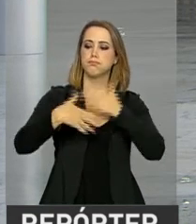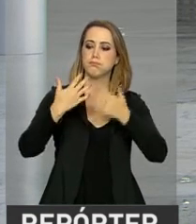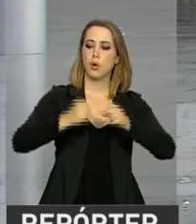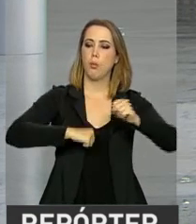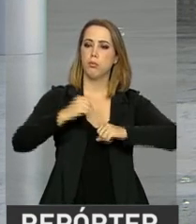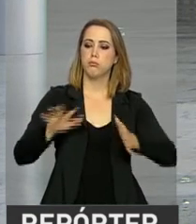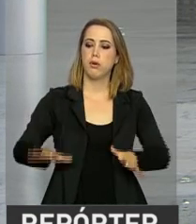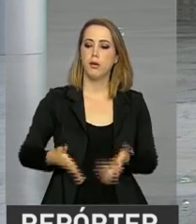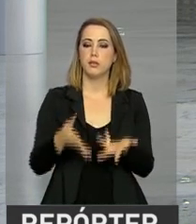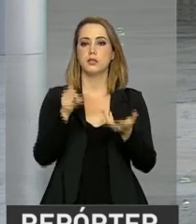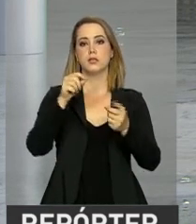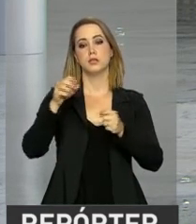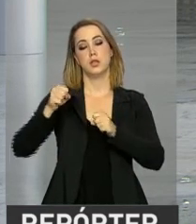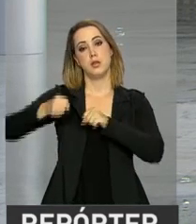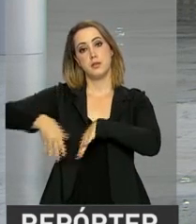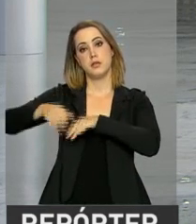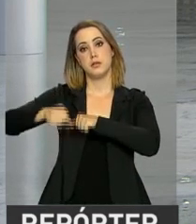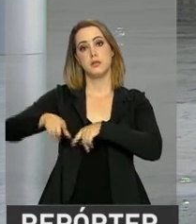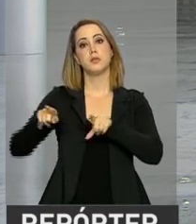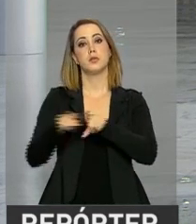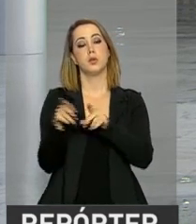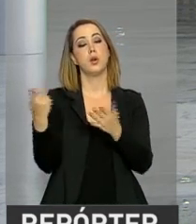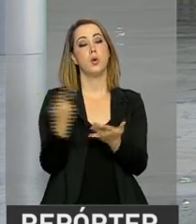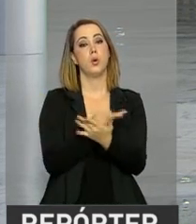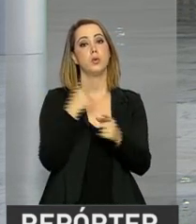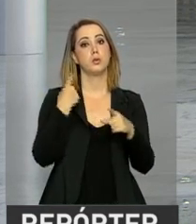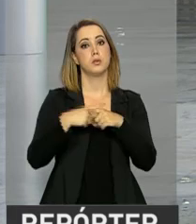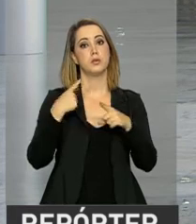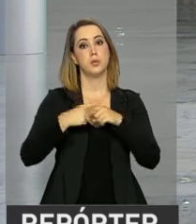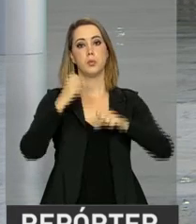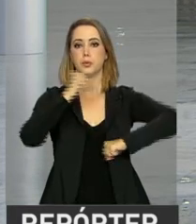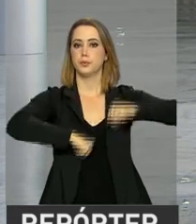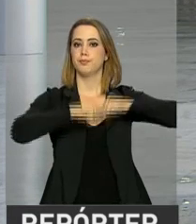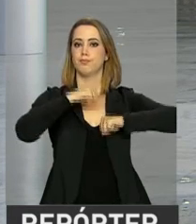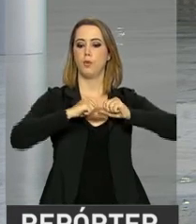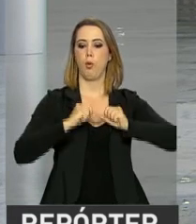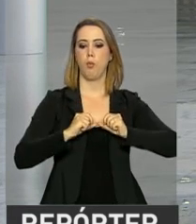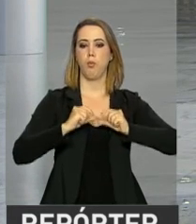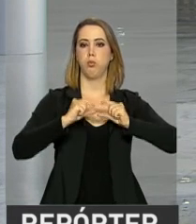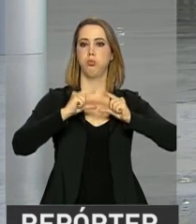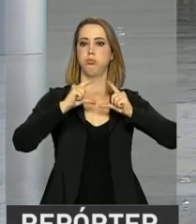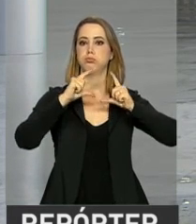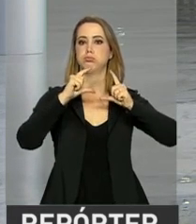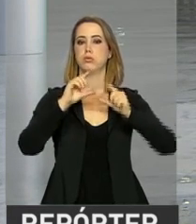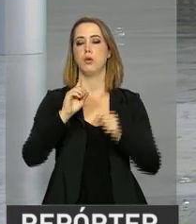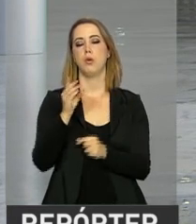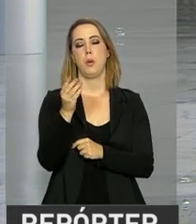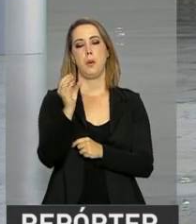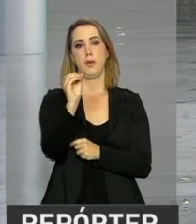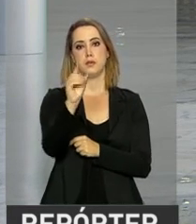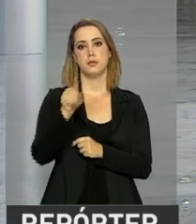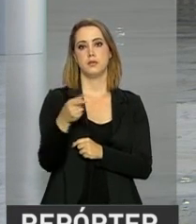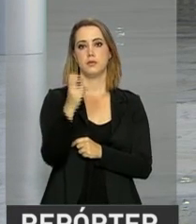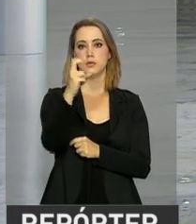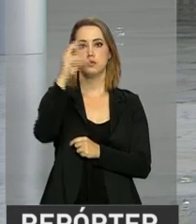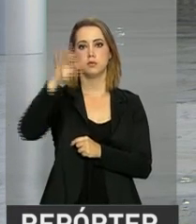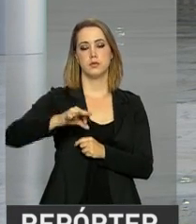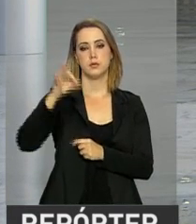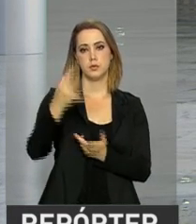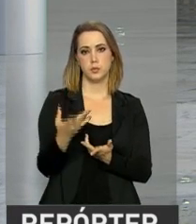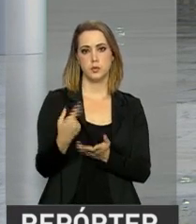pelo pelo setor industrial que cresceu meio por cento na comparação com agosto o indicador